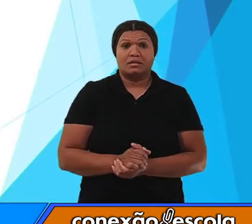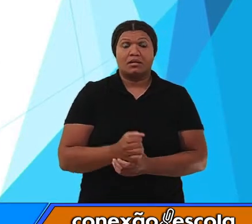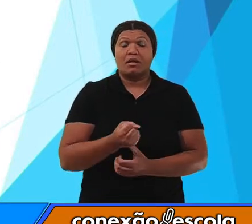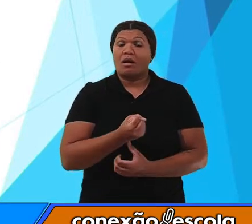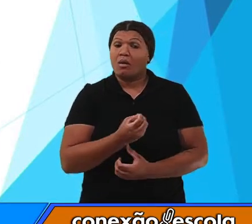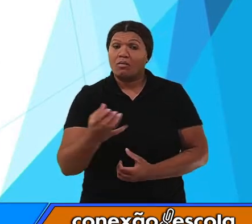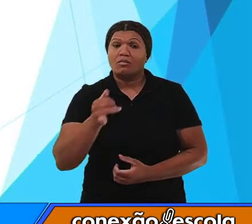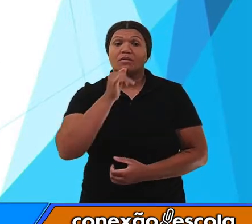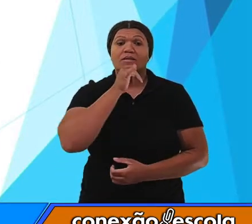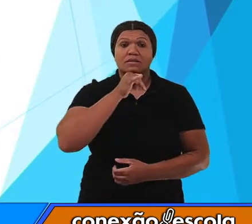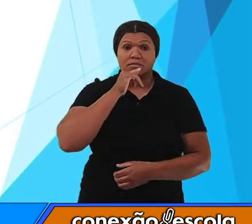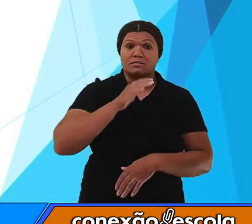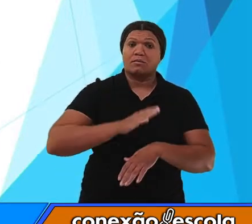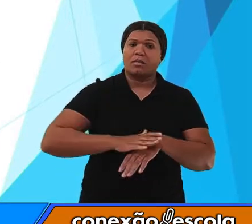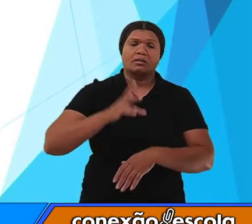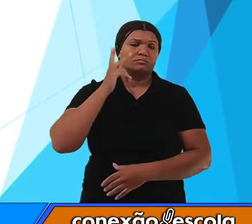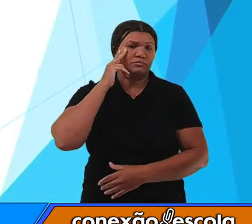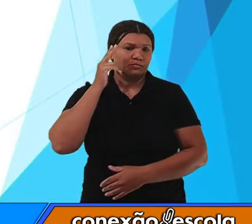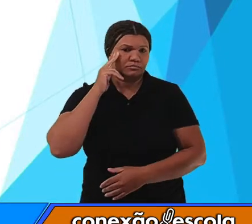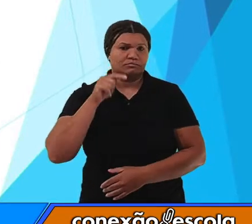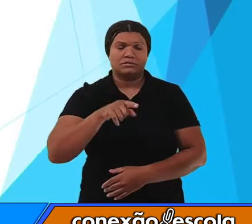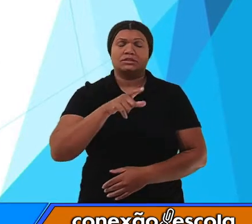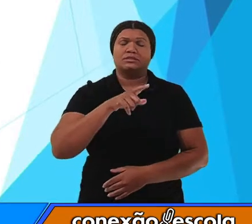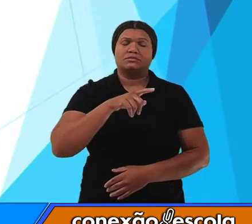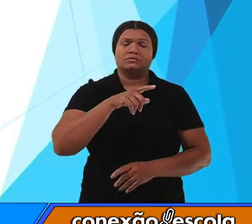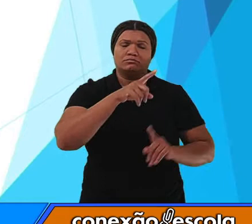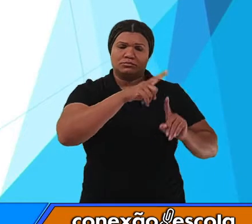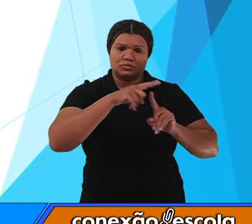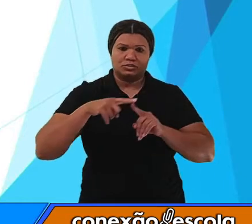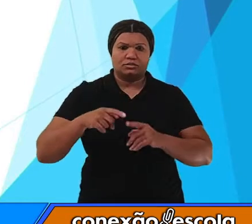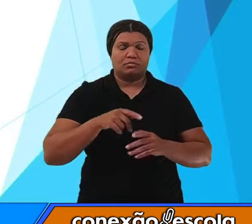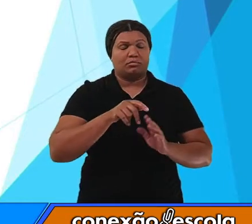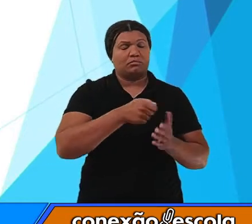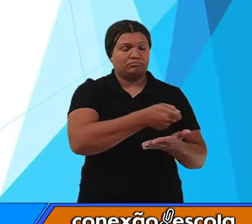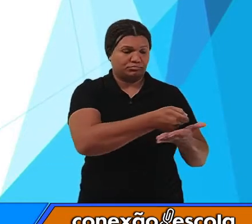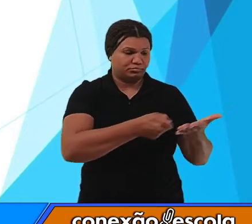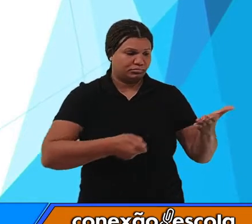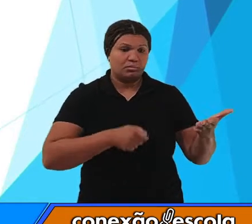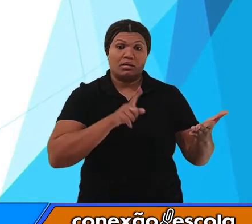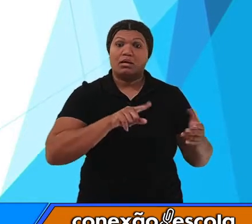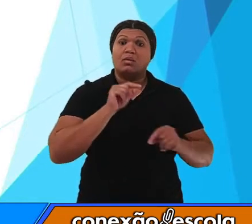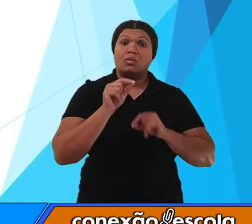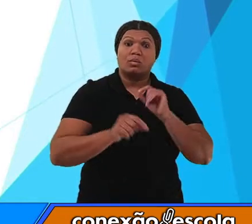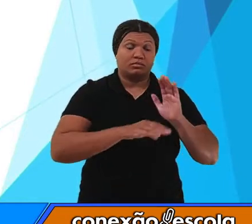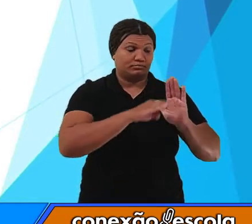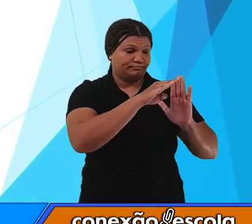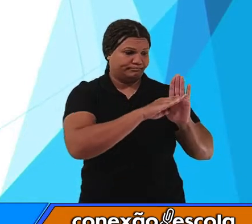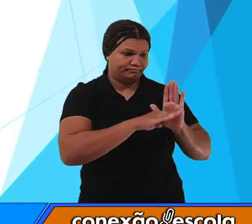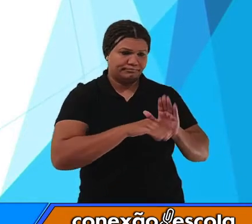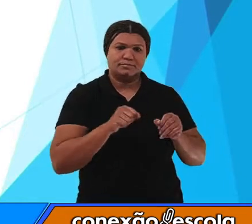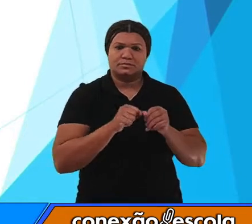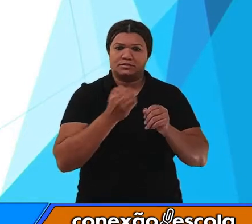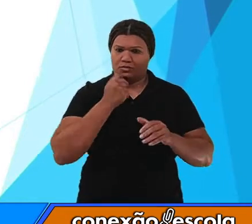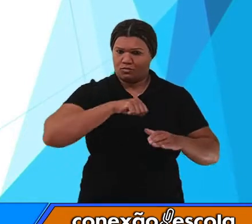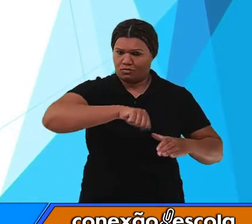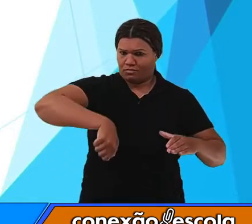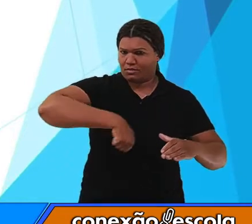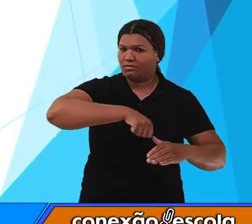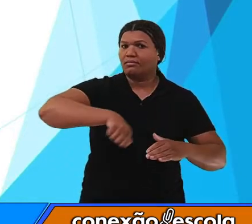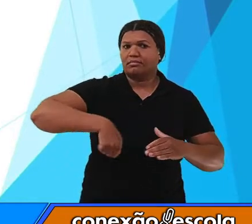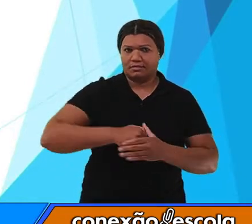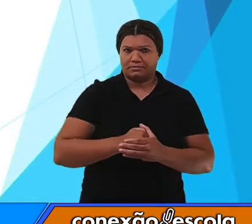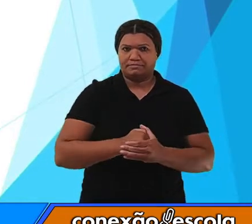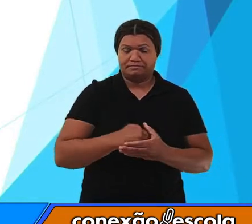mais comuns desse tipo de texto são as receitas culinárias, o manual